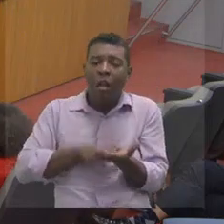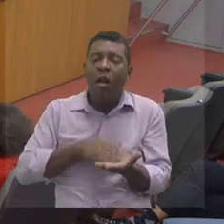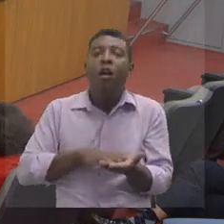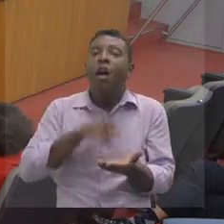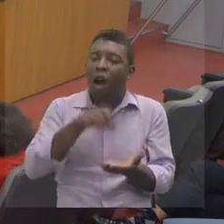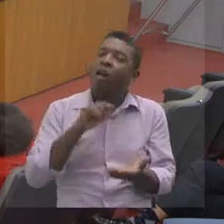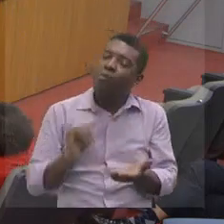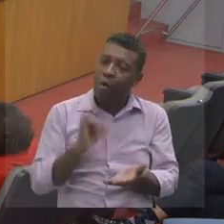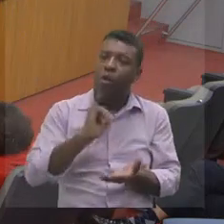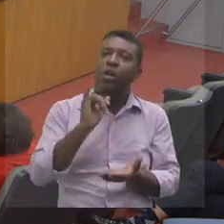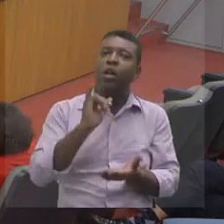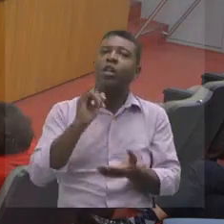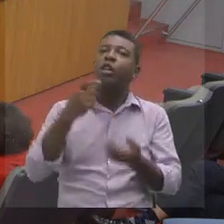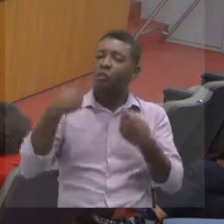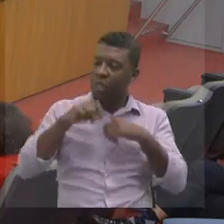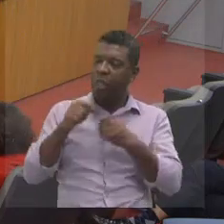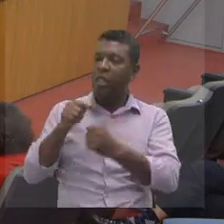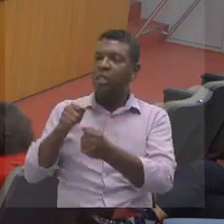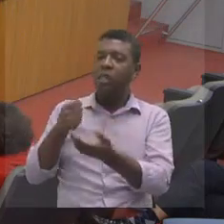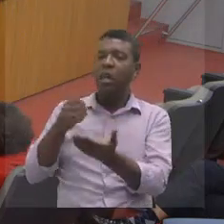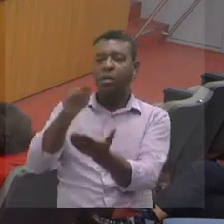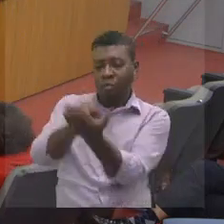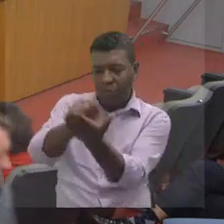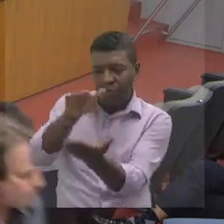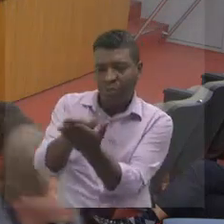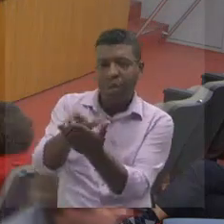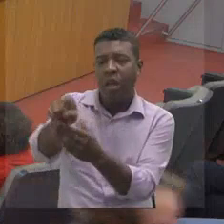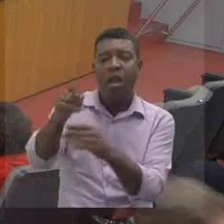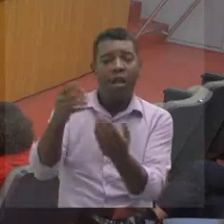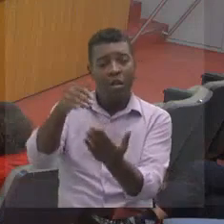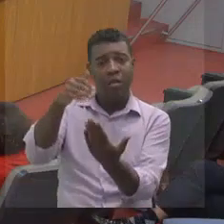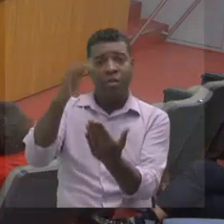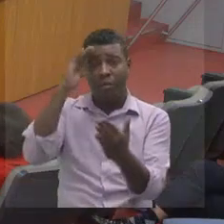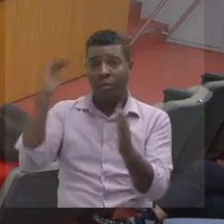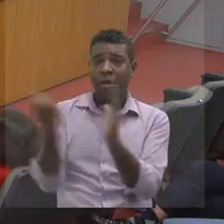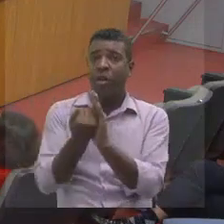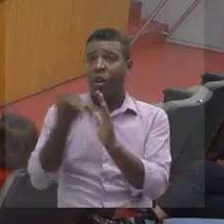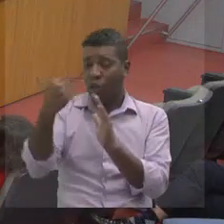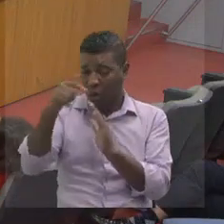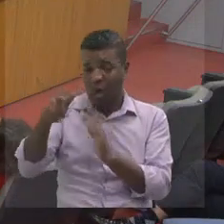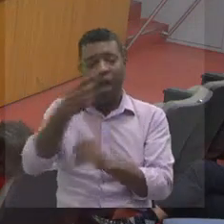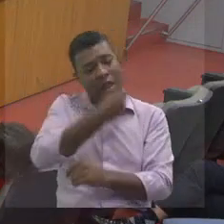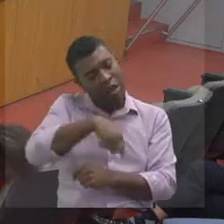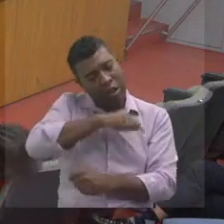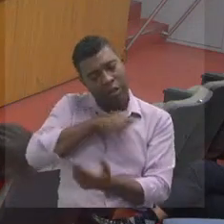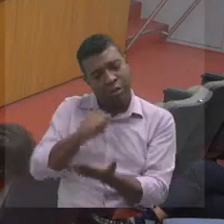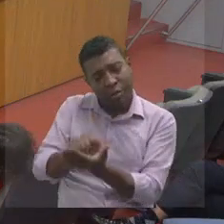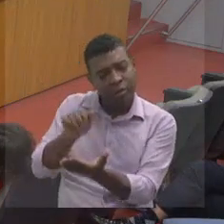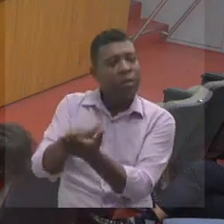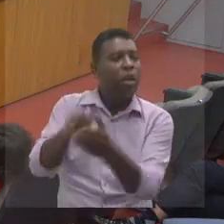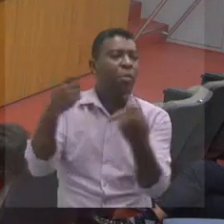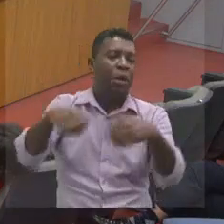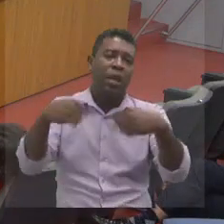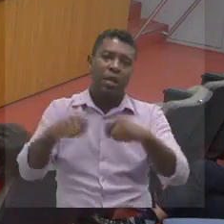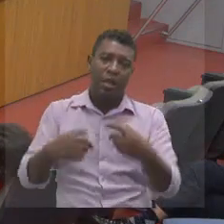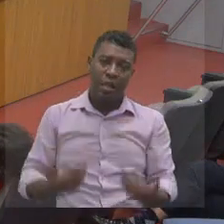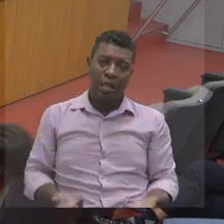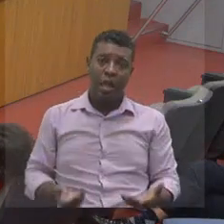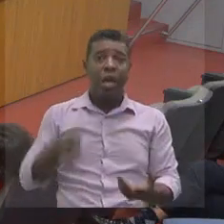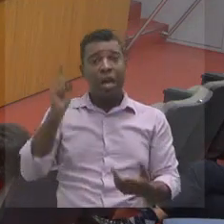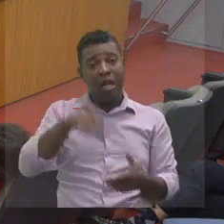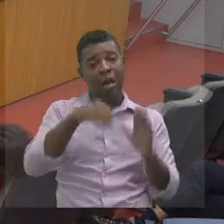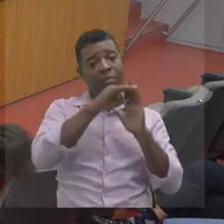as empresas e penalizado quem tem descumprido com essas condições essa é um princípio da nossa atuação agora